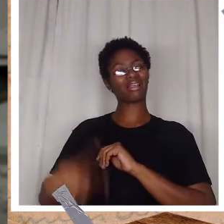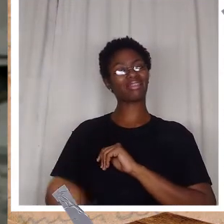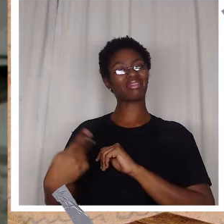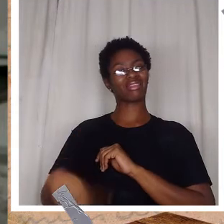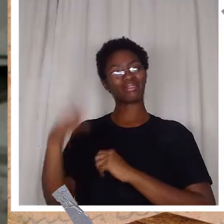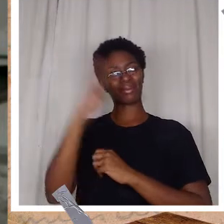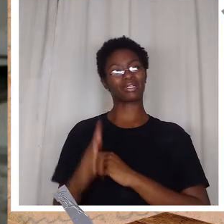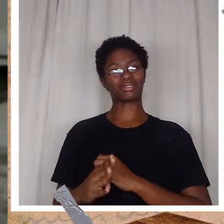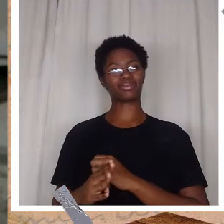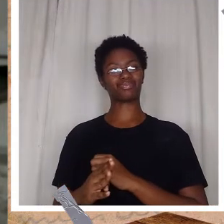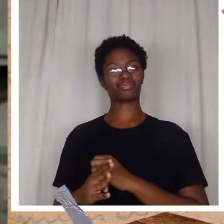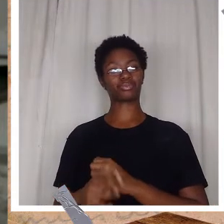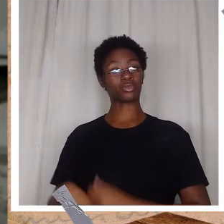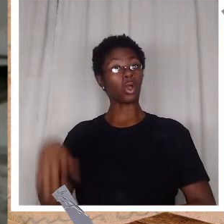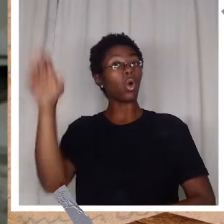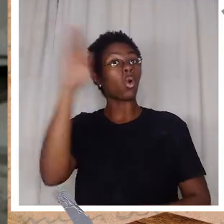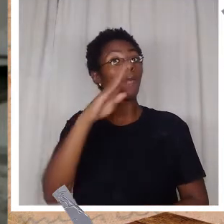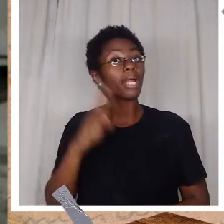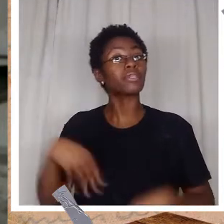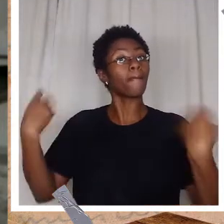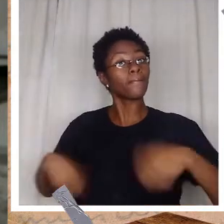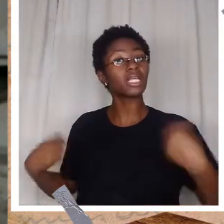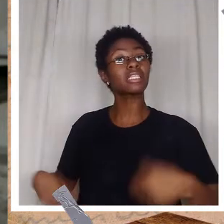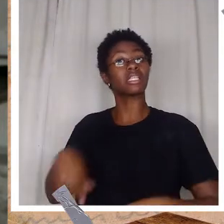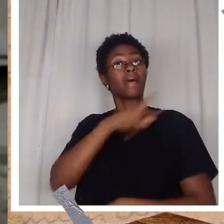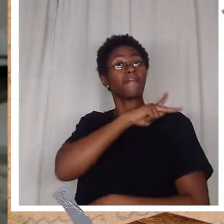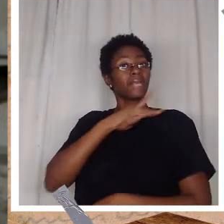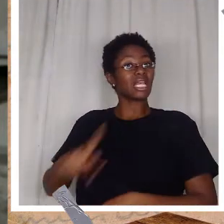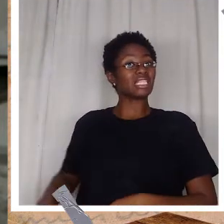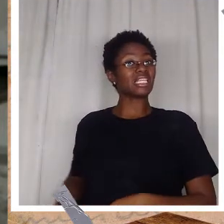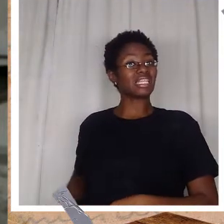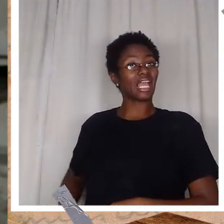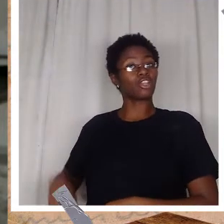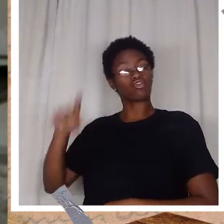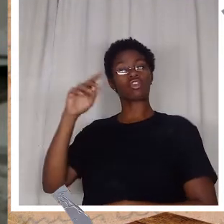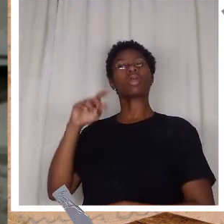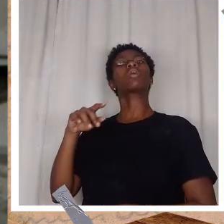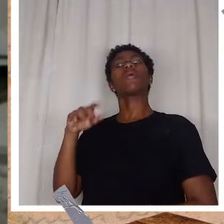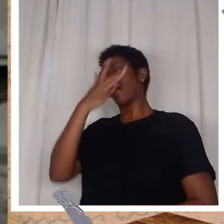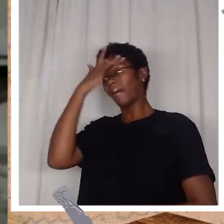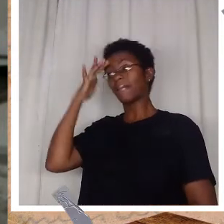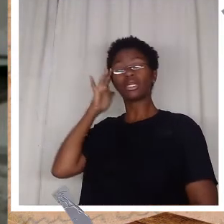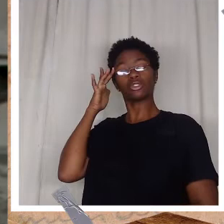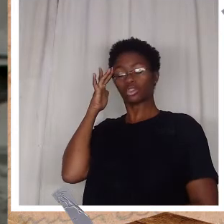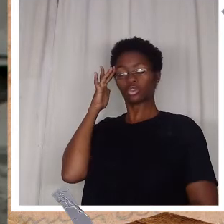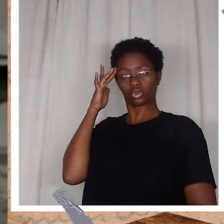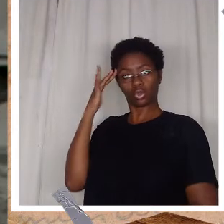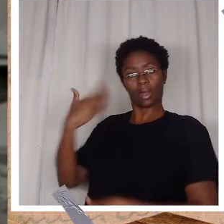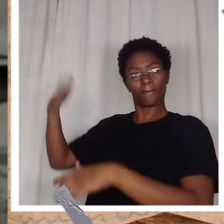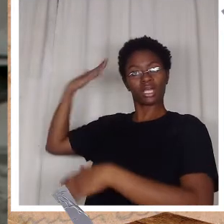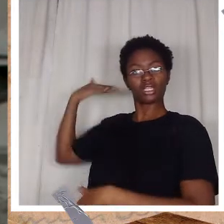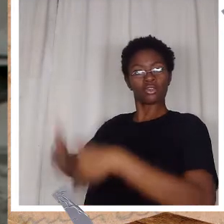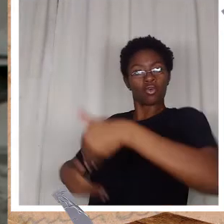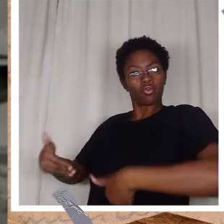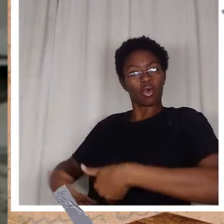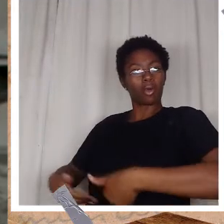ser dirigido por alguém que já passou fome, dizia Carolina Maria de Jesus. E eu